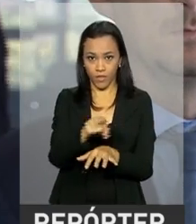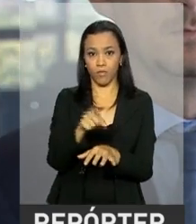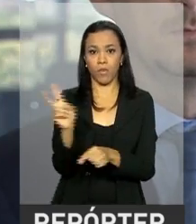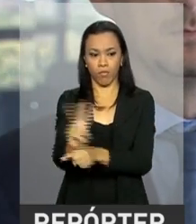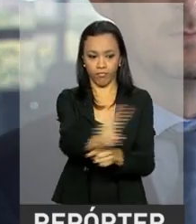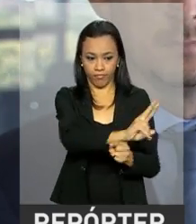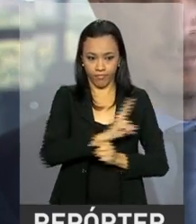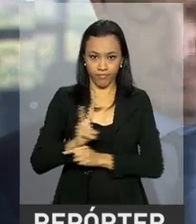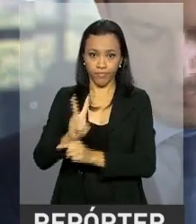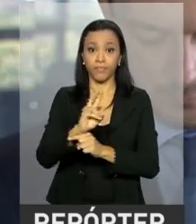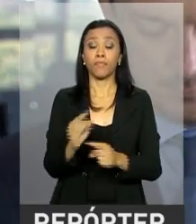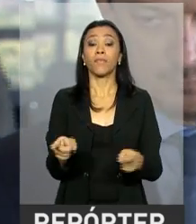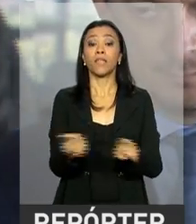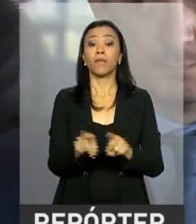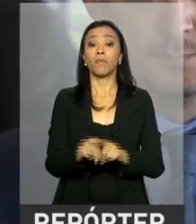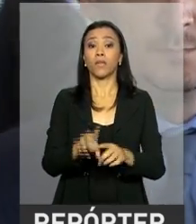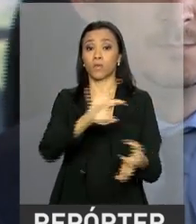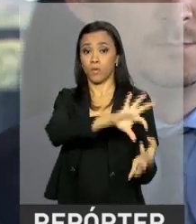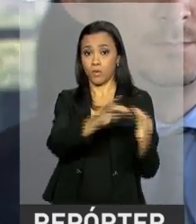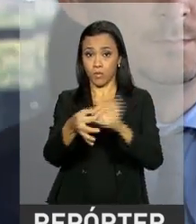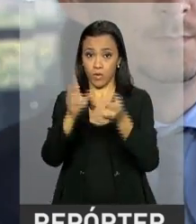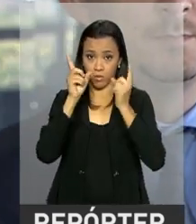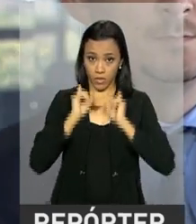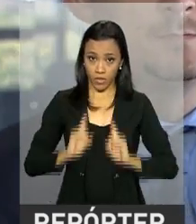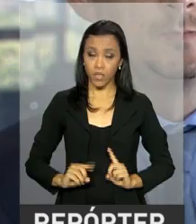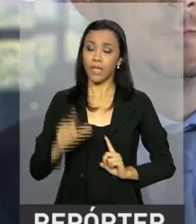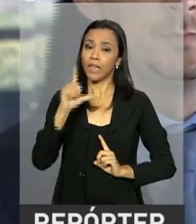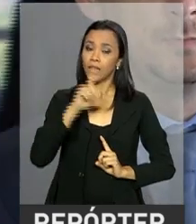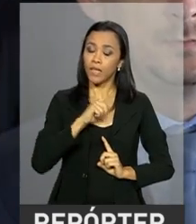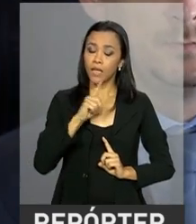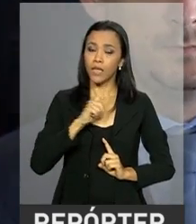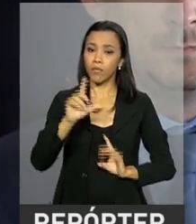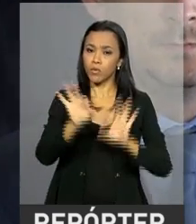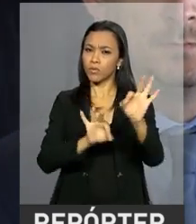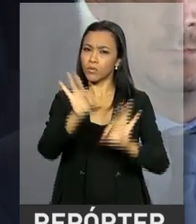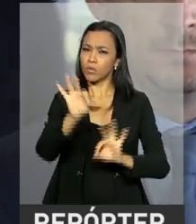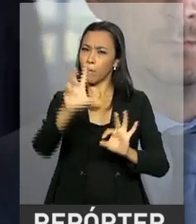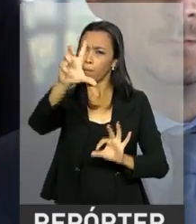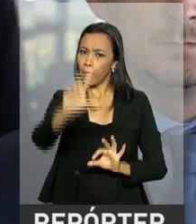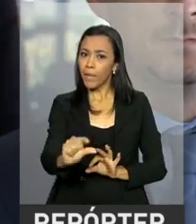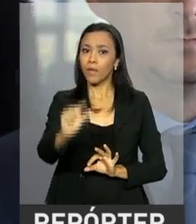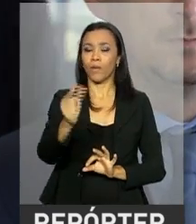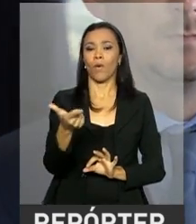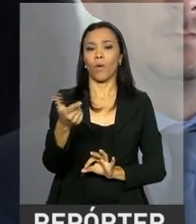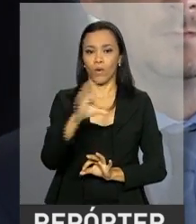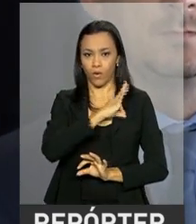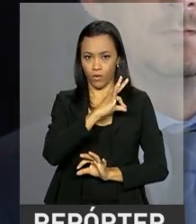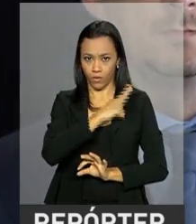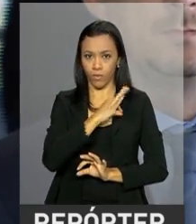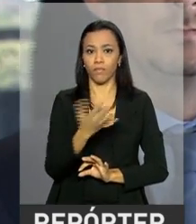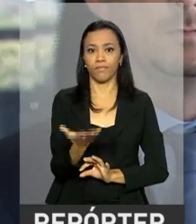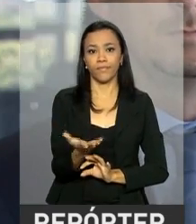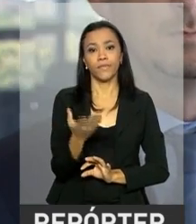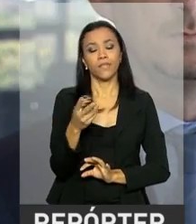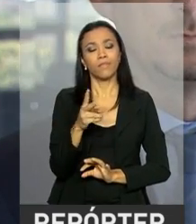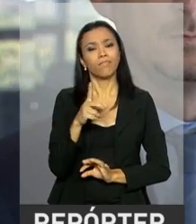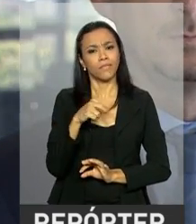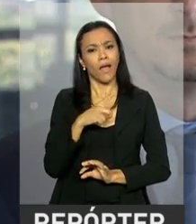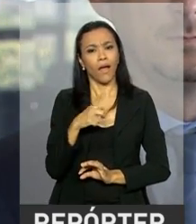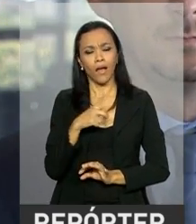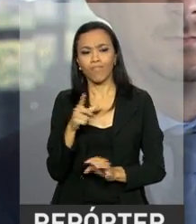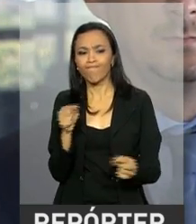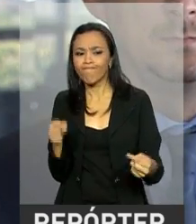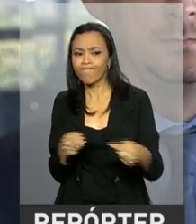olímpicos nos jogos paralímpicos nós temos uma operação um pouco menor portanto tá adequado o